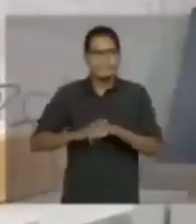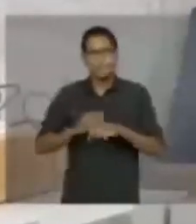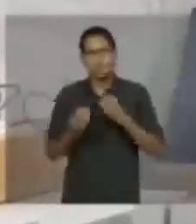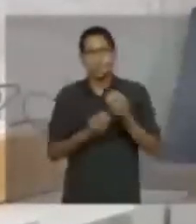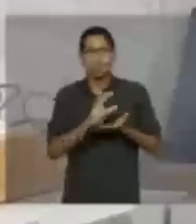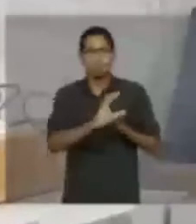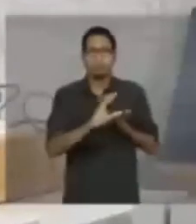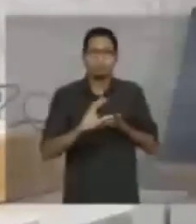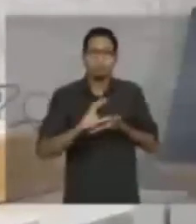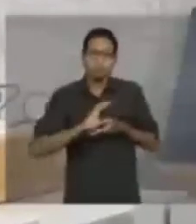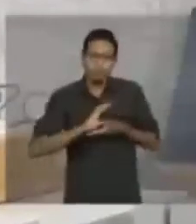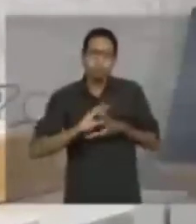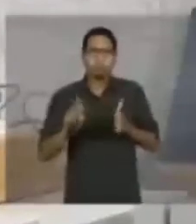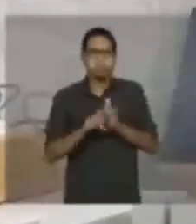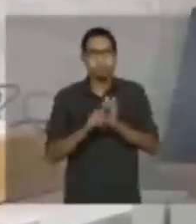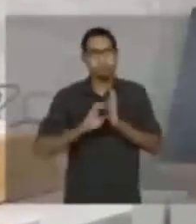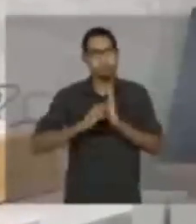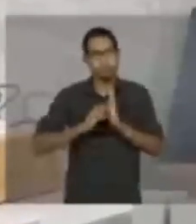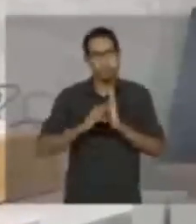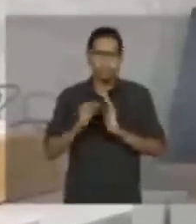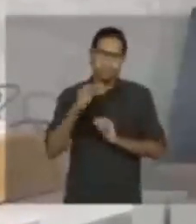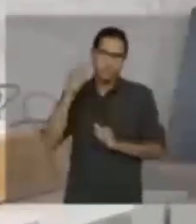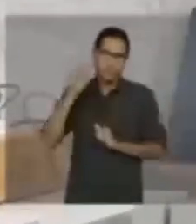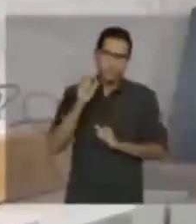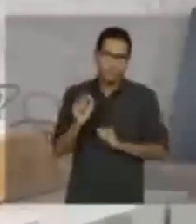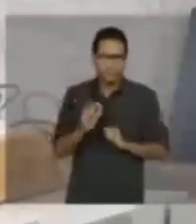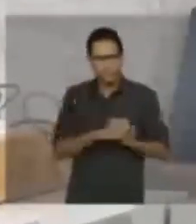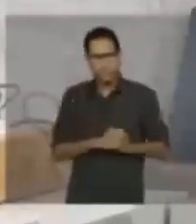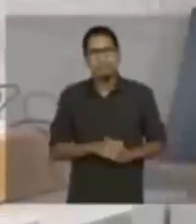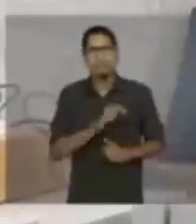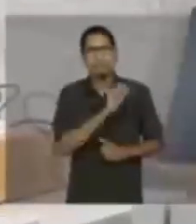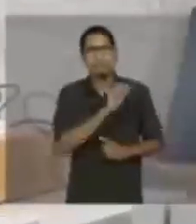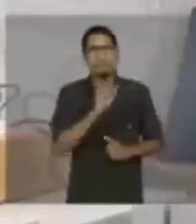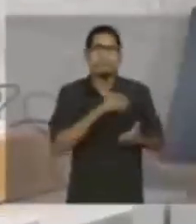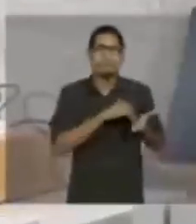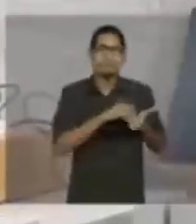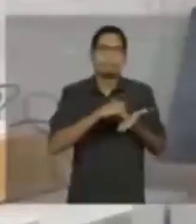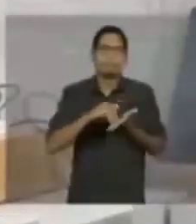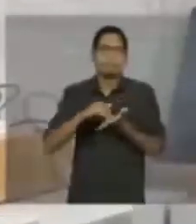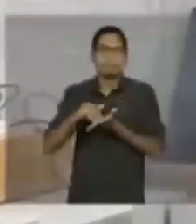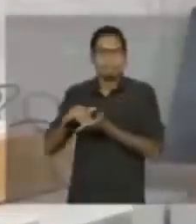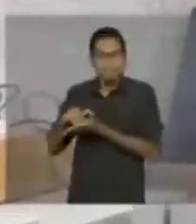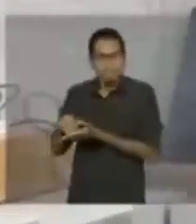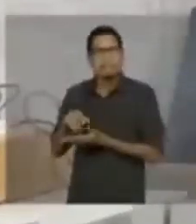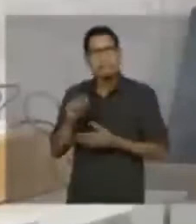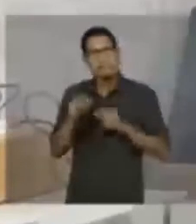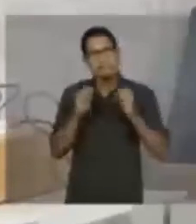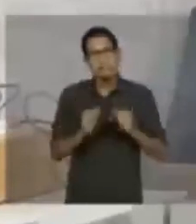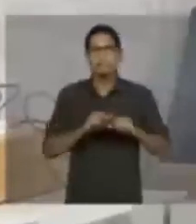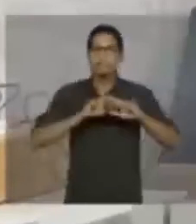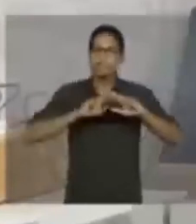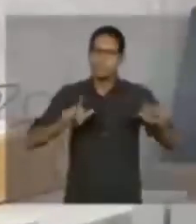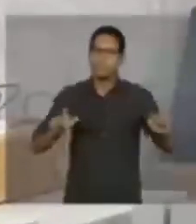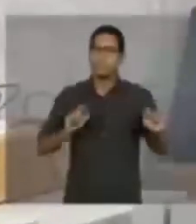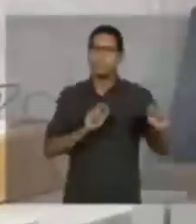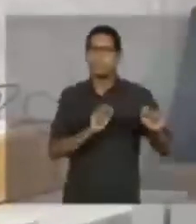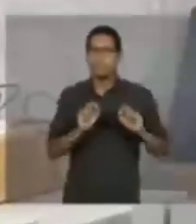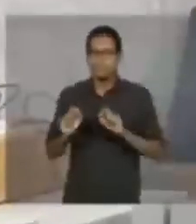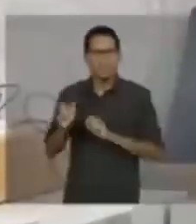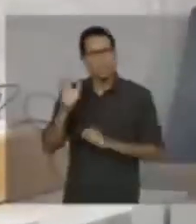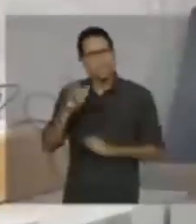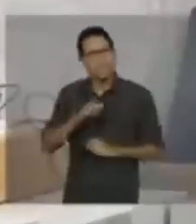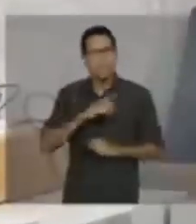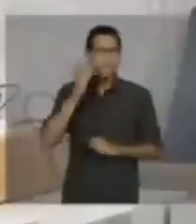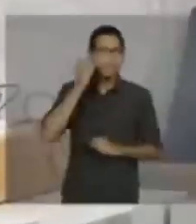emendas. O processo interno em cada secretaria pode ser muito diferente, por mais que já tenha havido